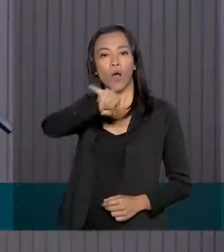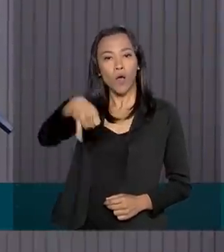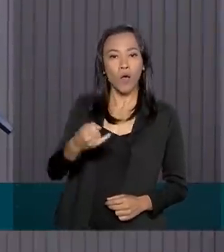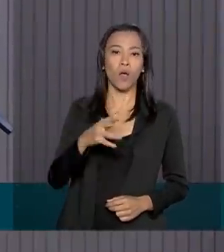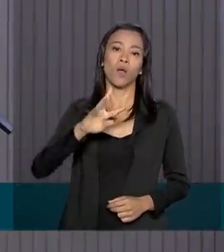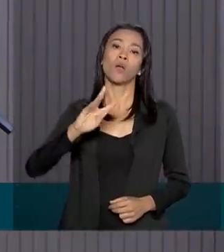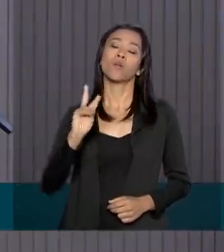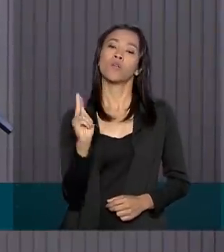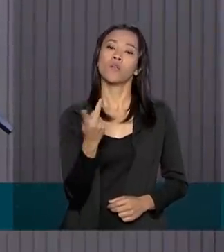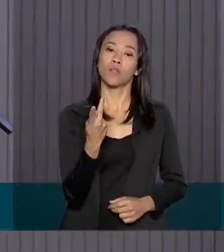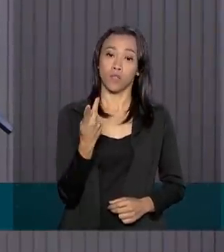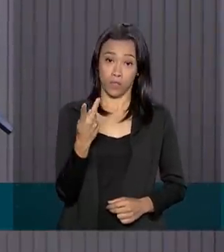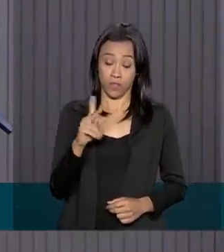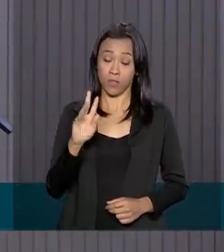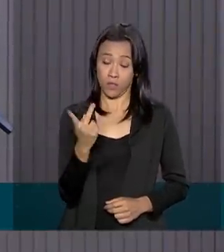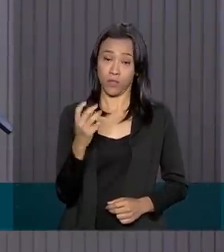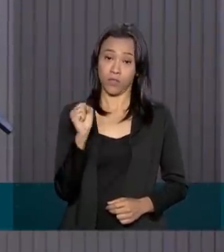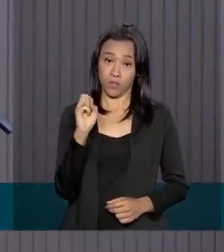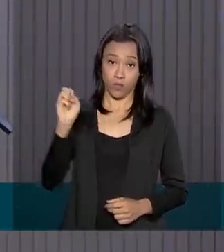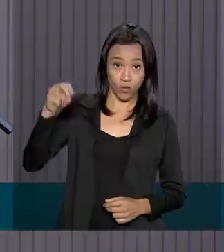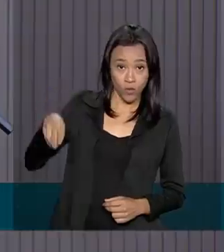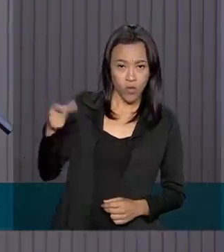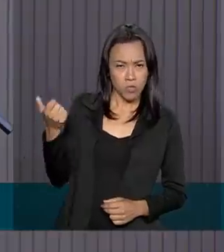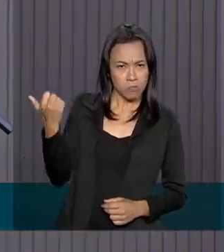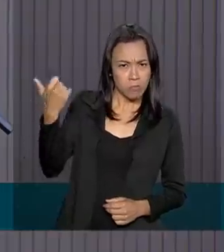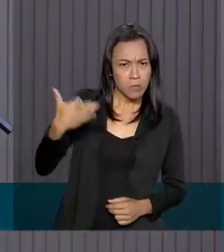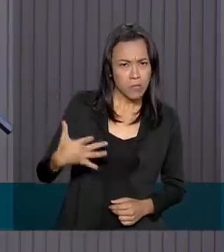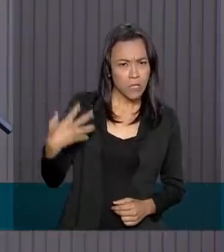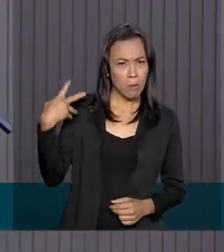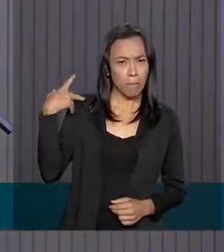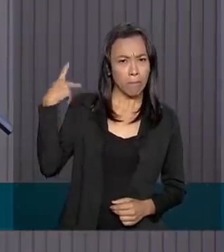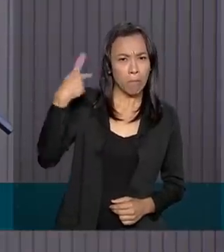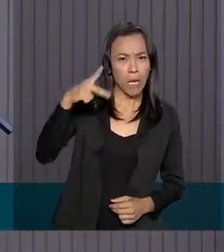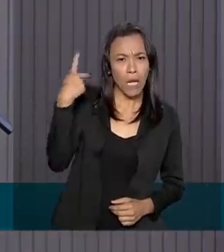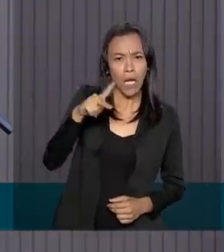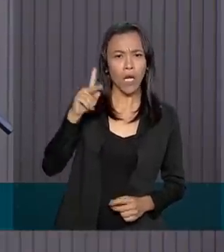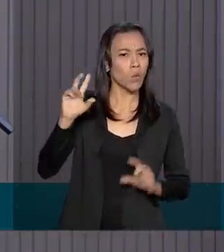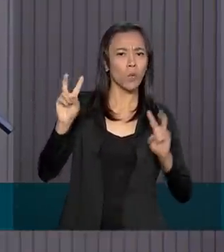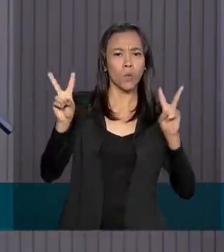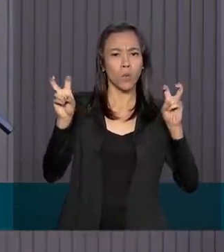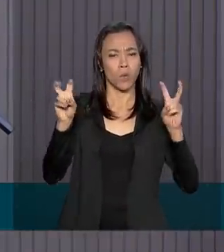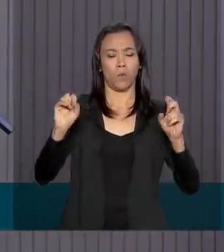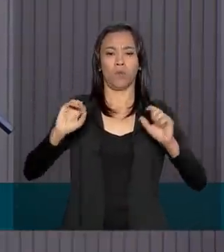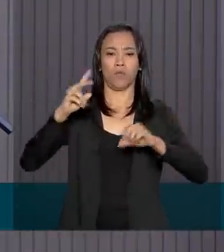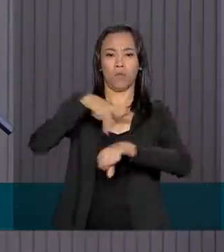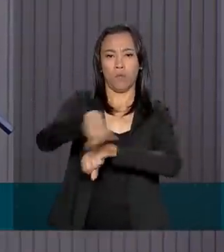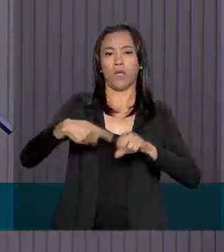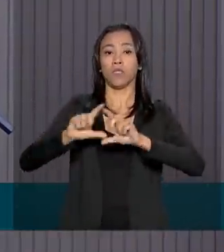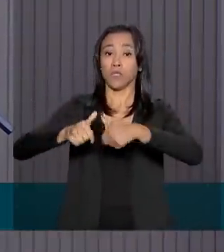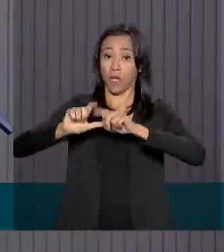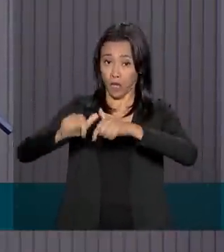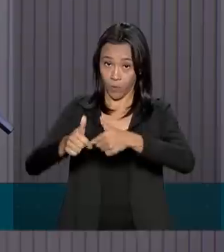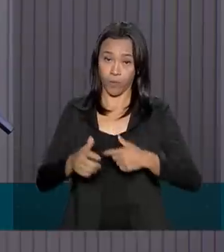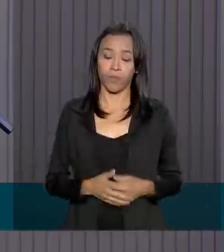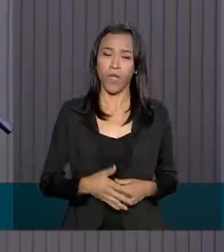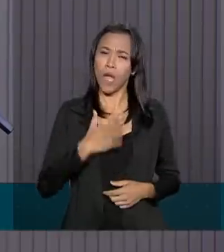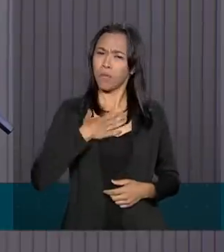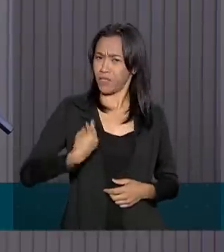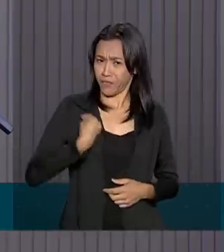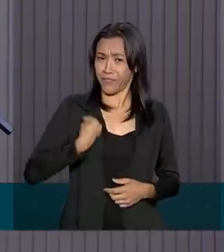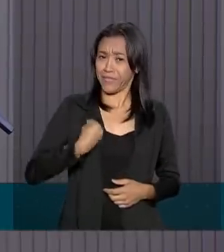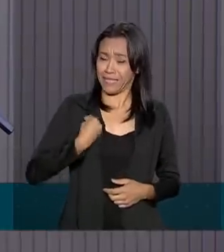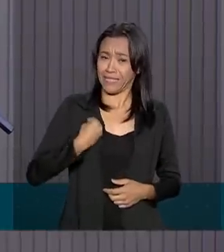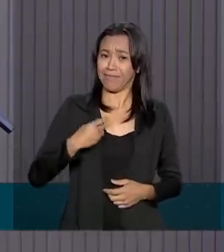fazer uma veemente pregação aqui, falando sobre Israel. E minha vida é feita de muita